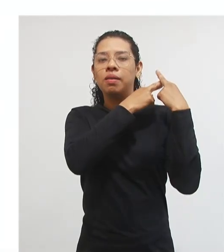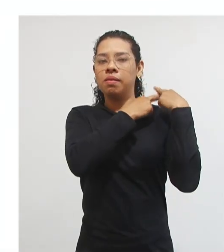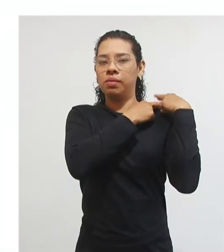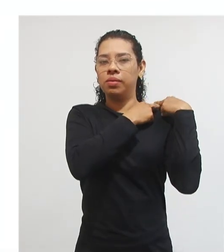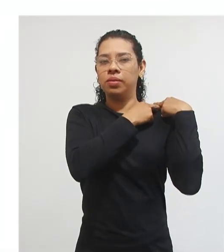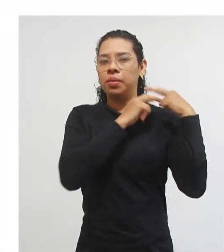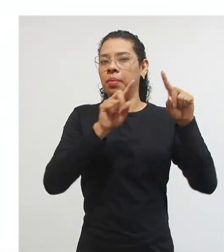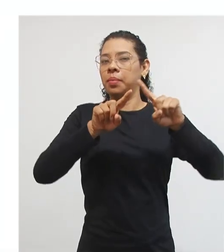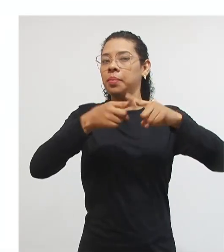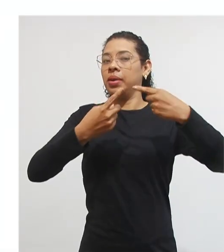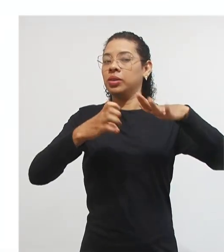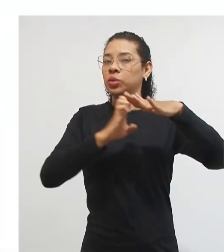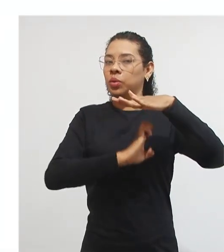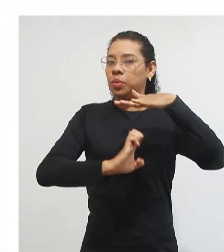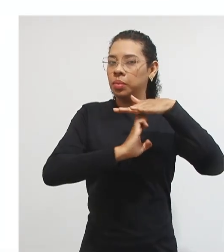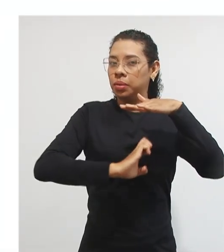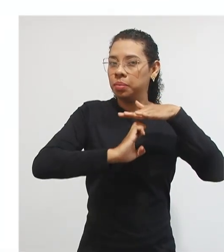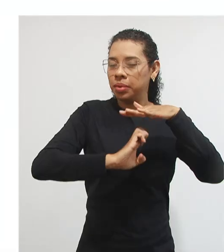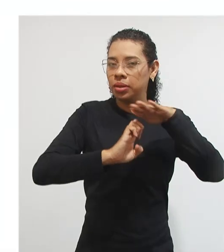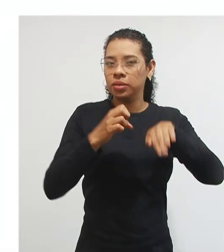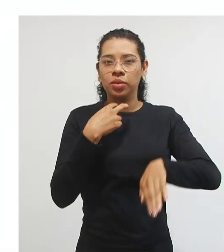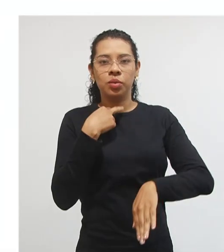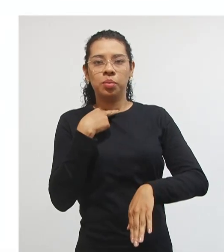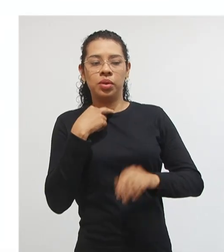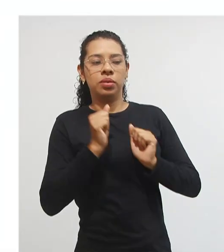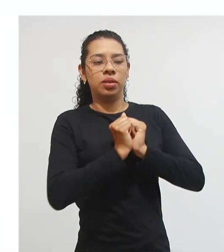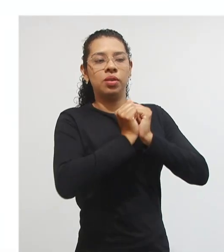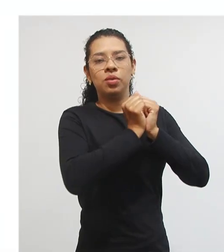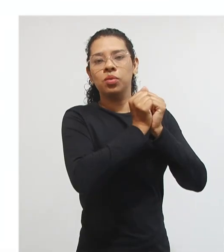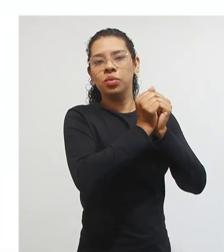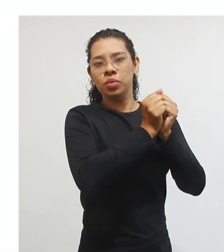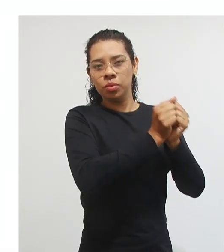ações. E é isso que ela vai ter que aparecer dentro